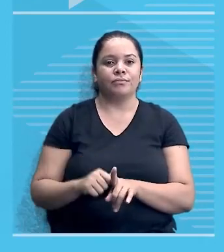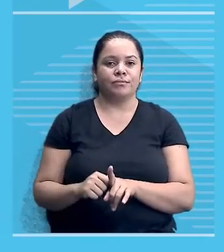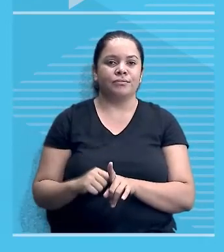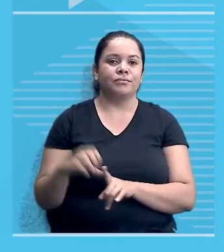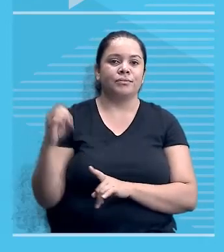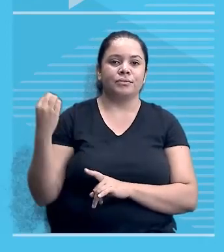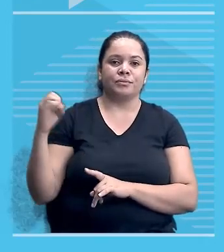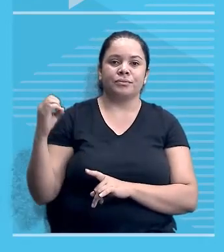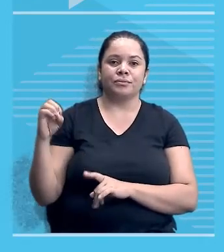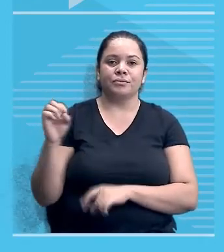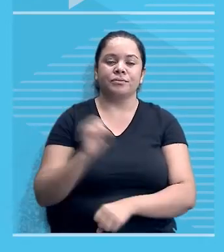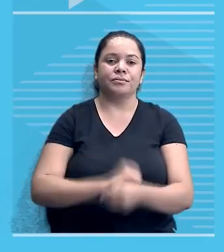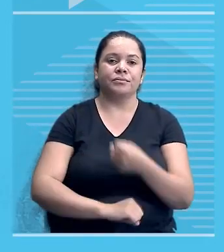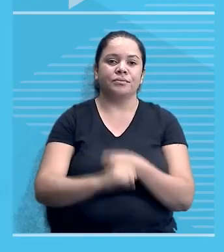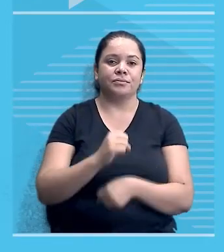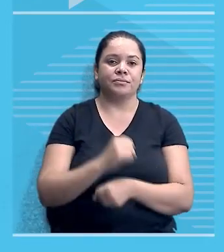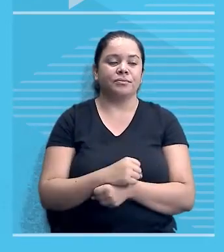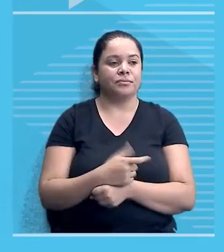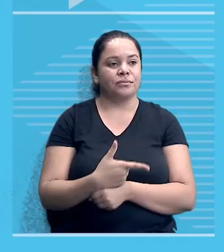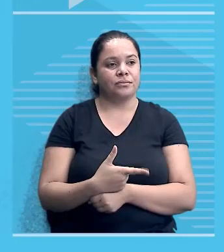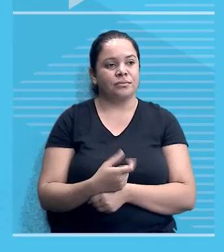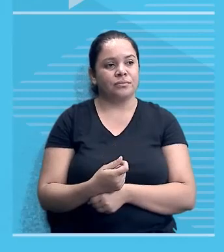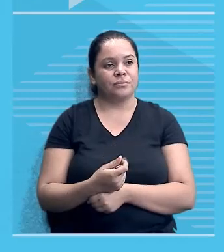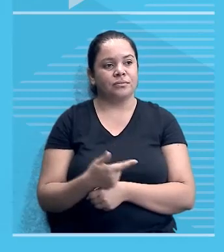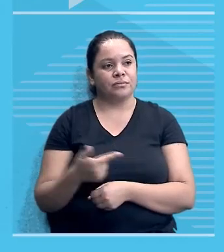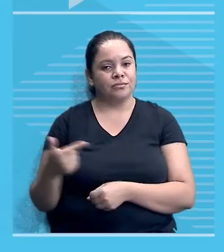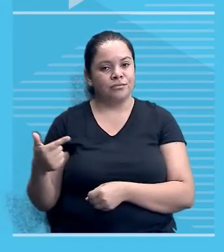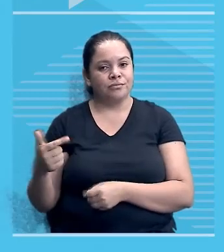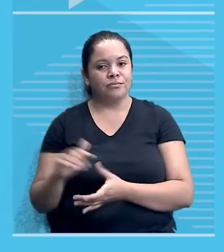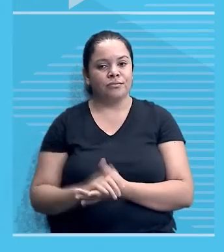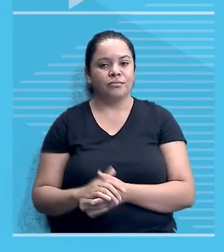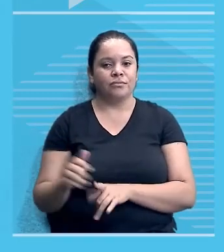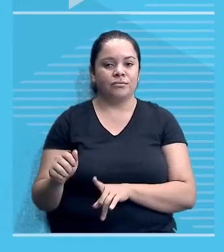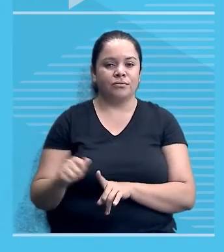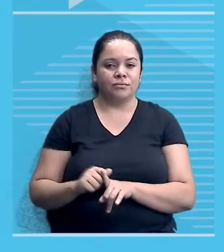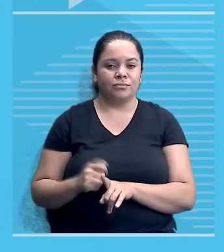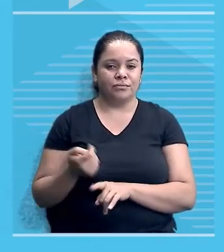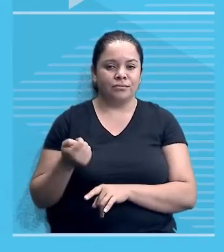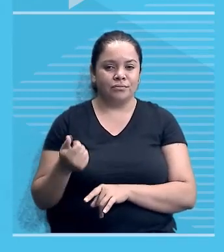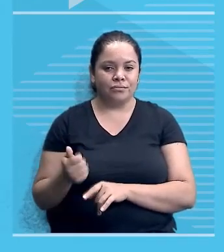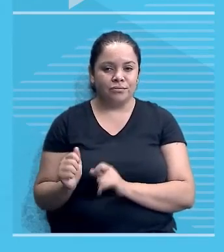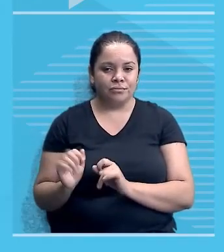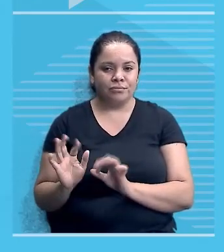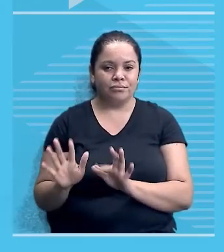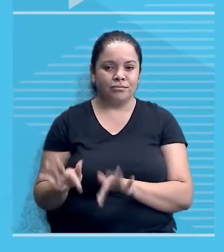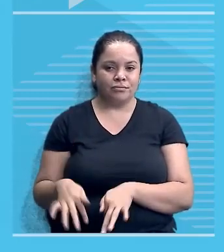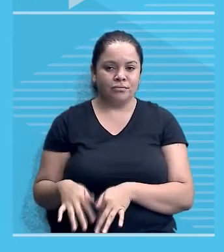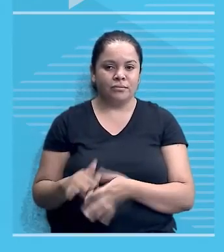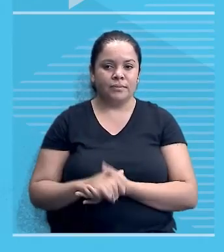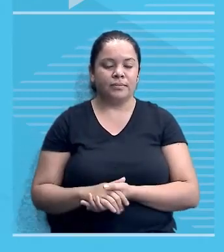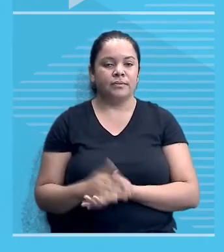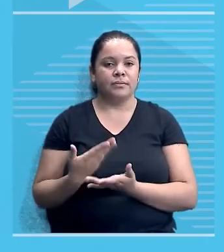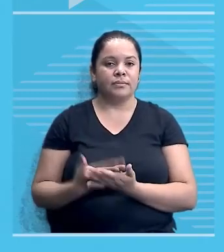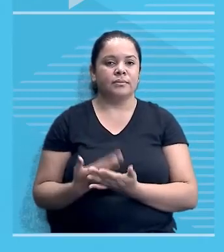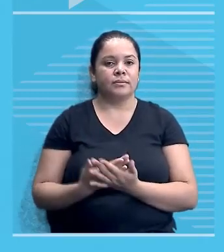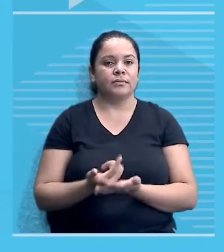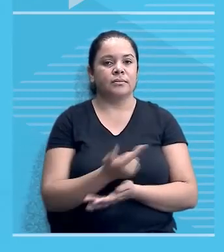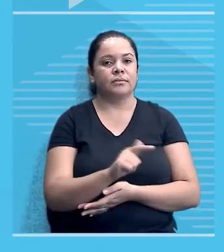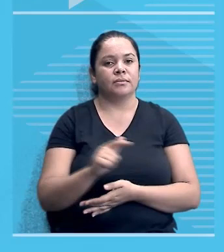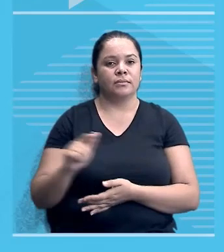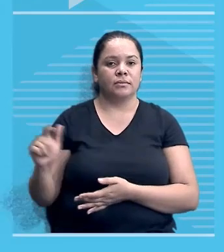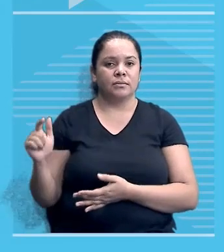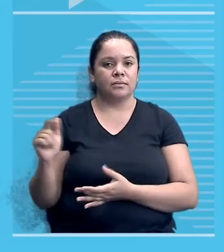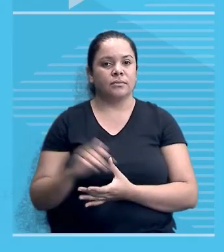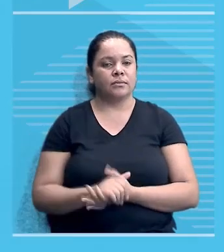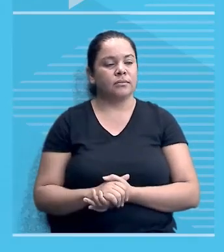2022 é o mês de outubro aí praticamente finalizando né galera Inclusive a próxima aula que vocês vão ter aí com o nosso